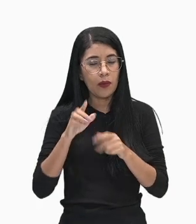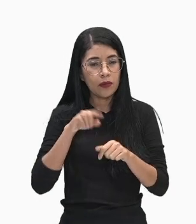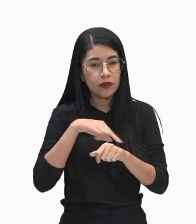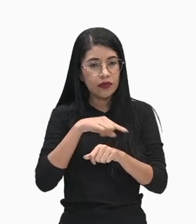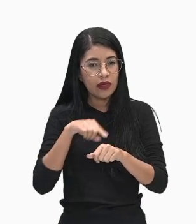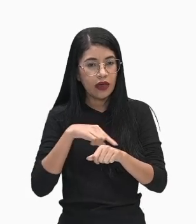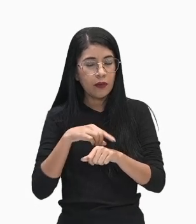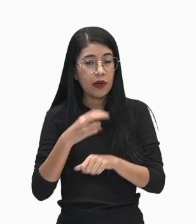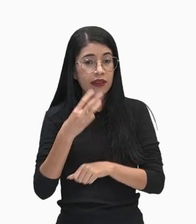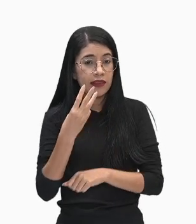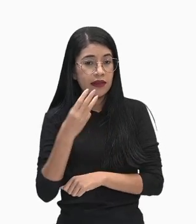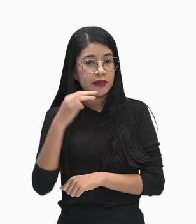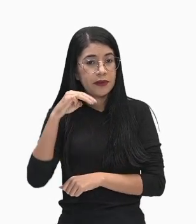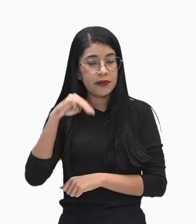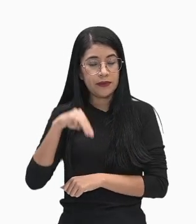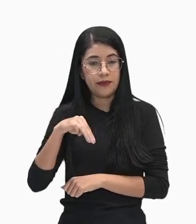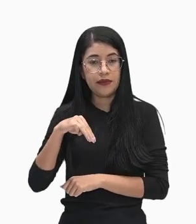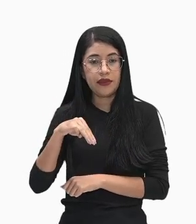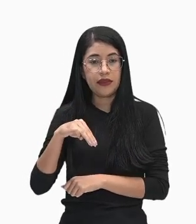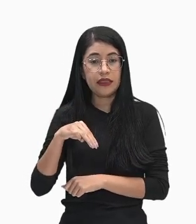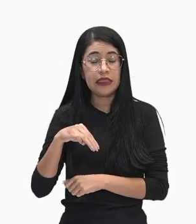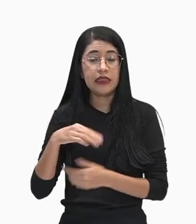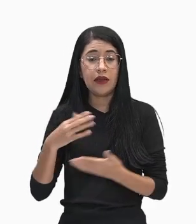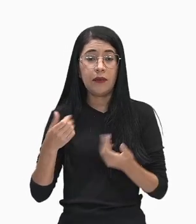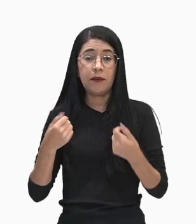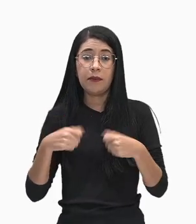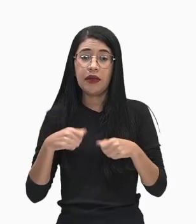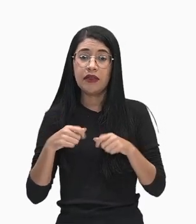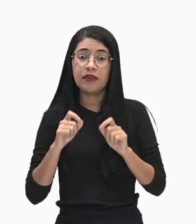minutos. Agora, olha só, eu preciso, tá dando